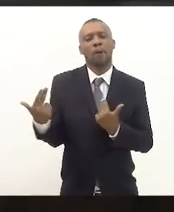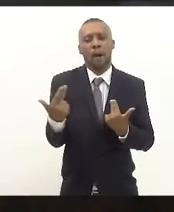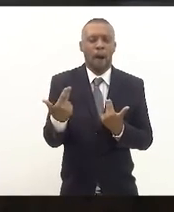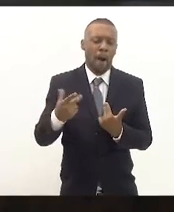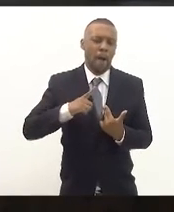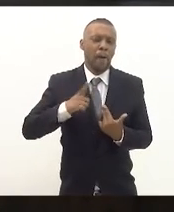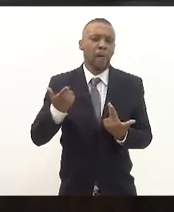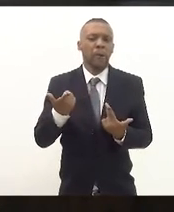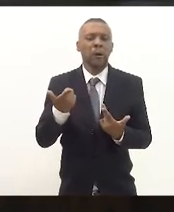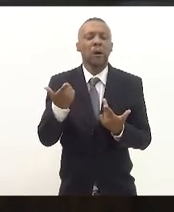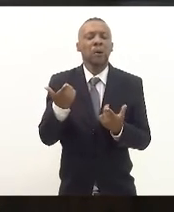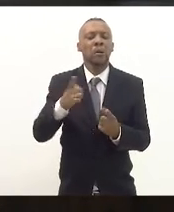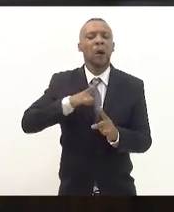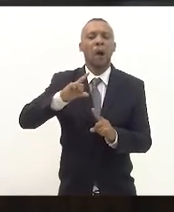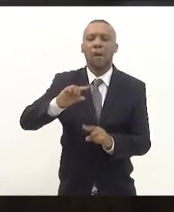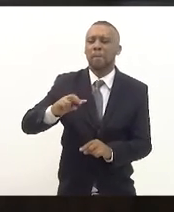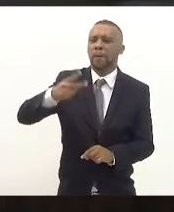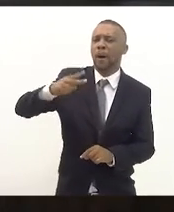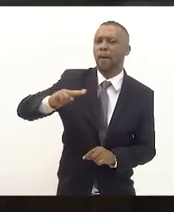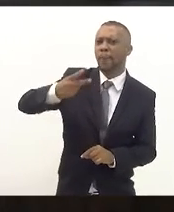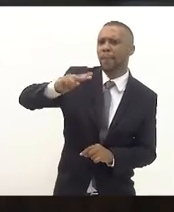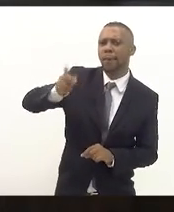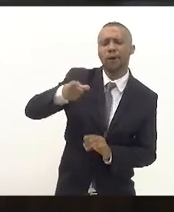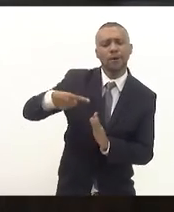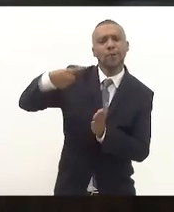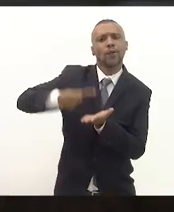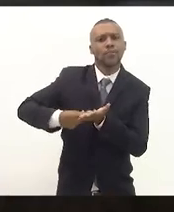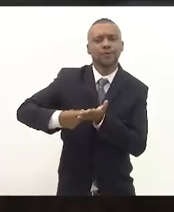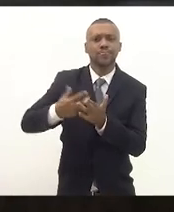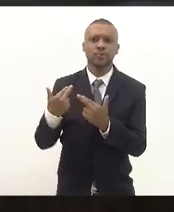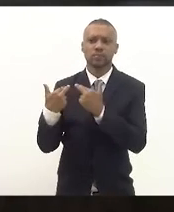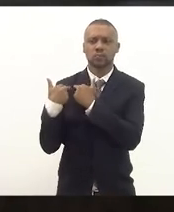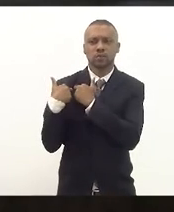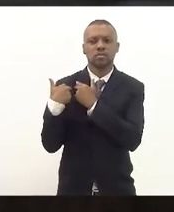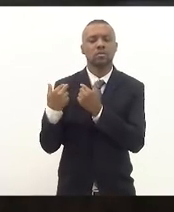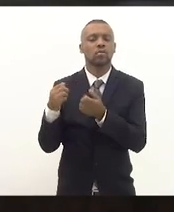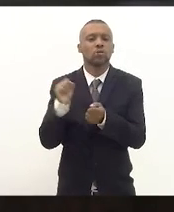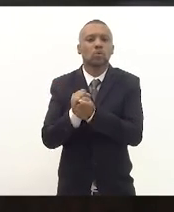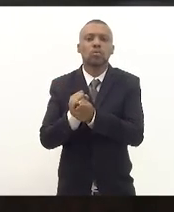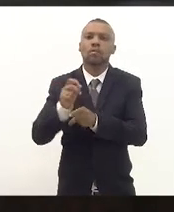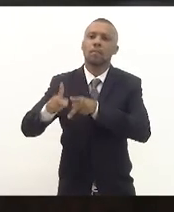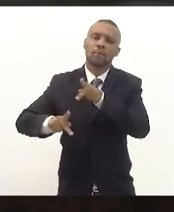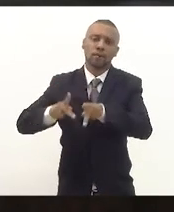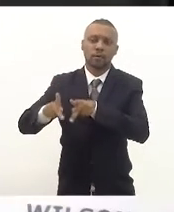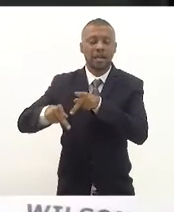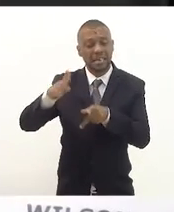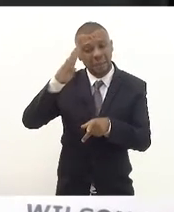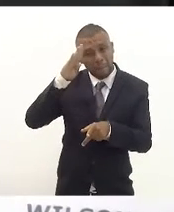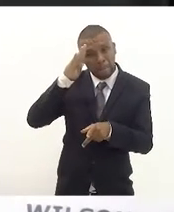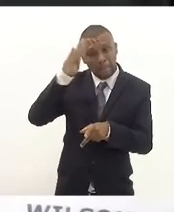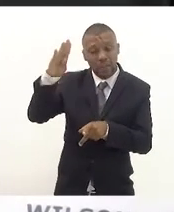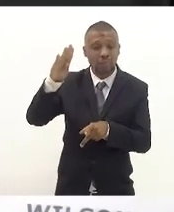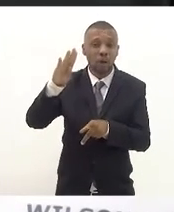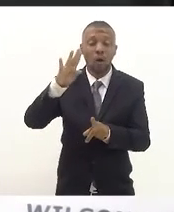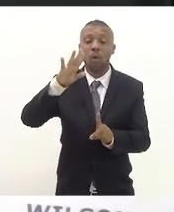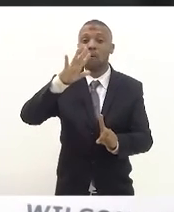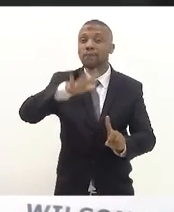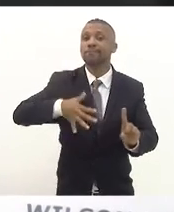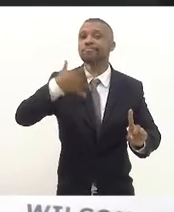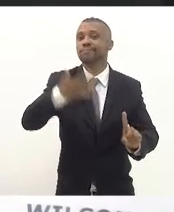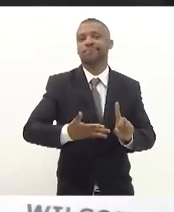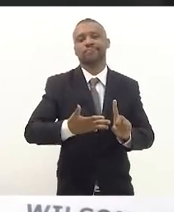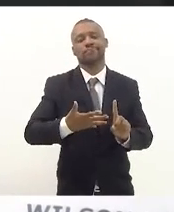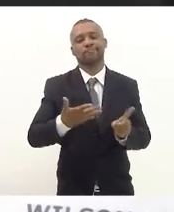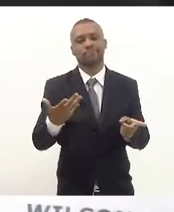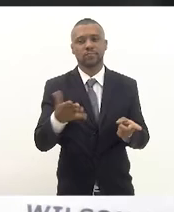que aumenta nosso compromisso nossas responsabilidades com a nossa população porque a maior comenda do Estado do Rio de Janeiro então